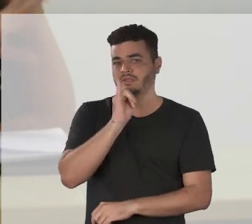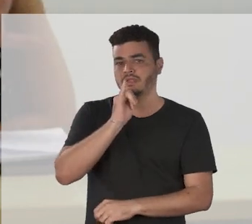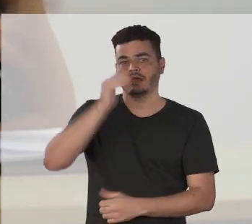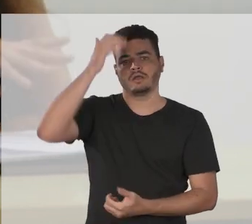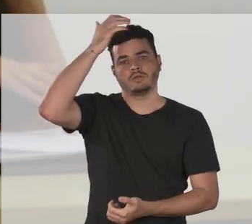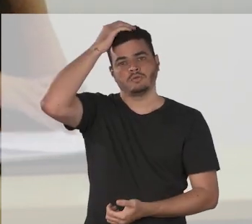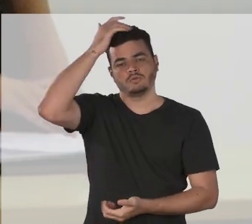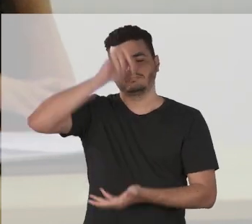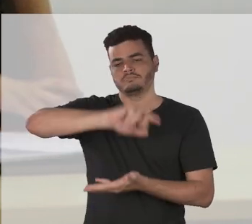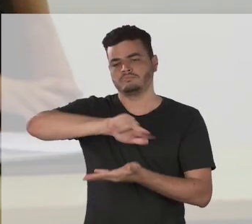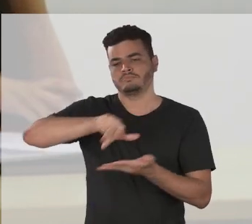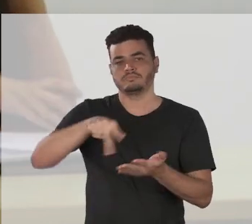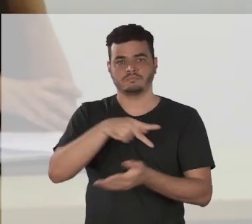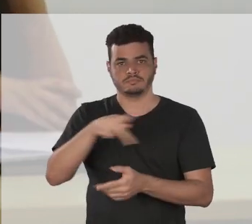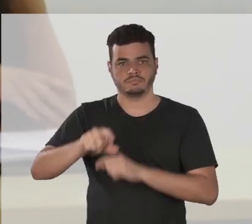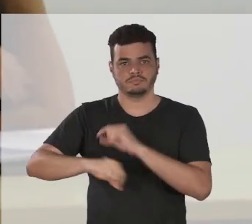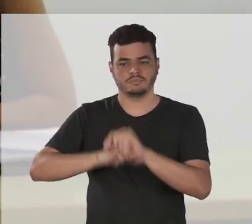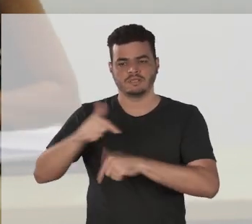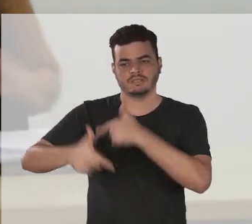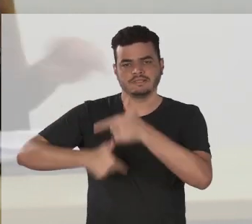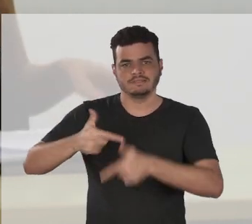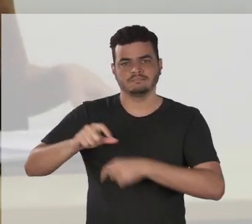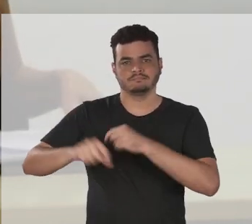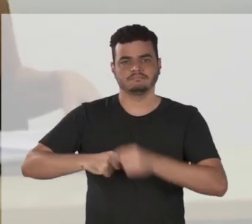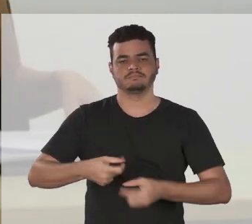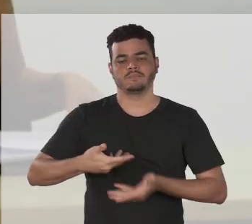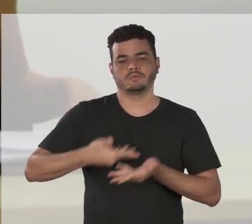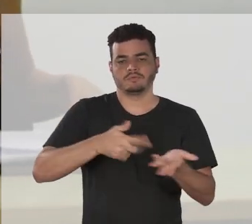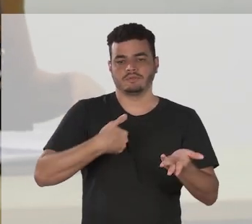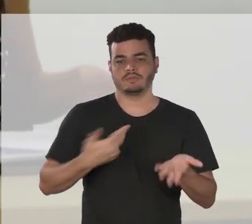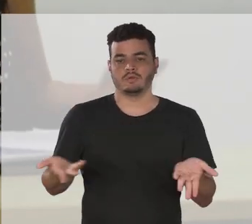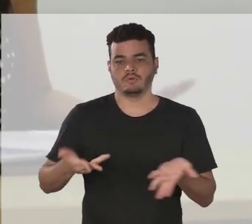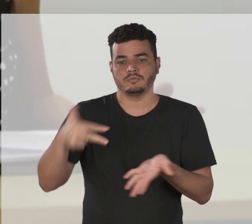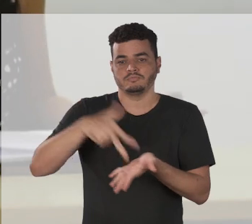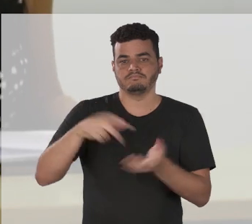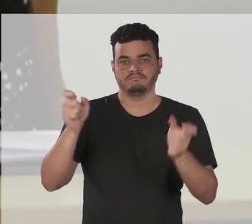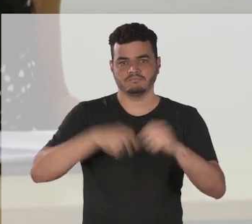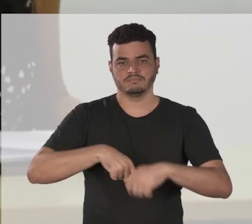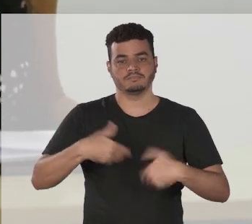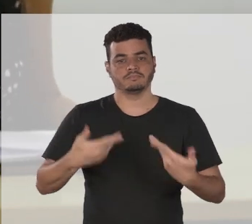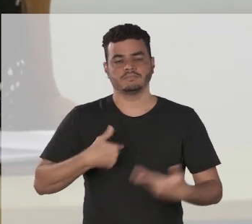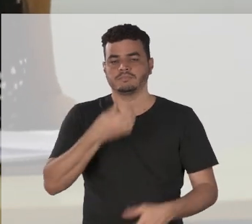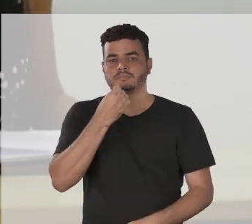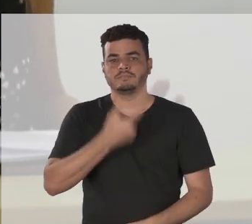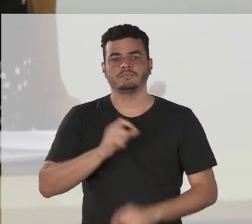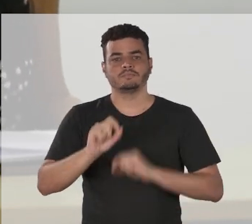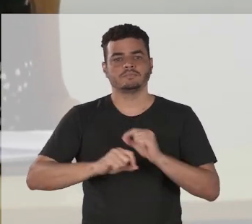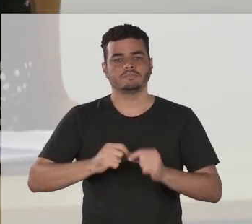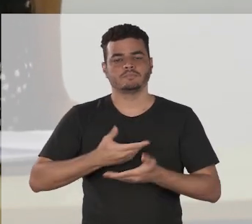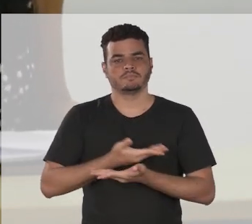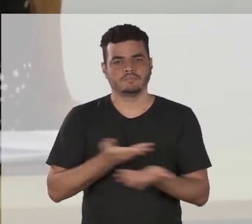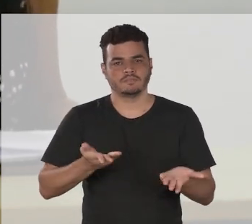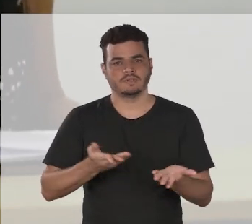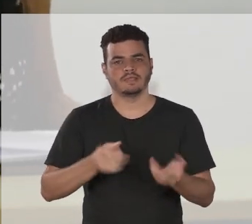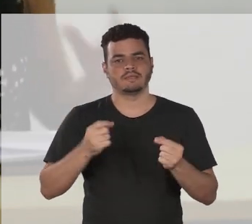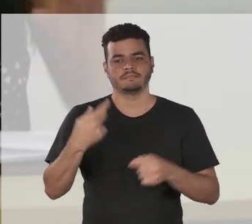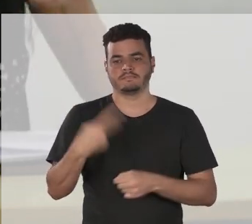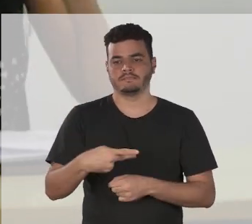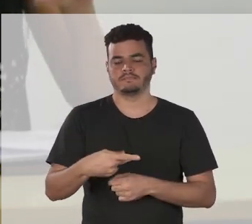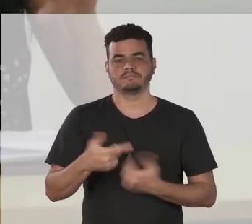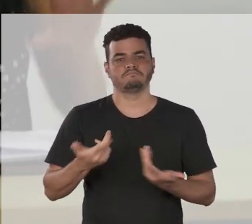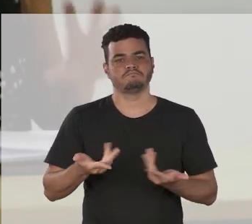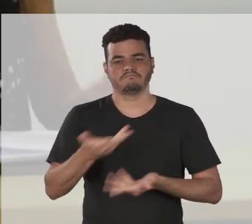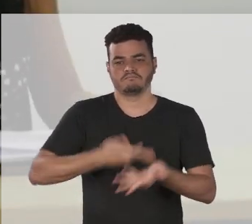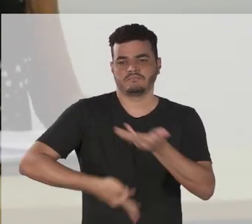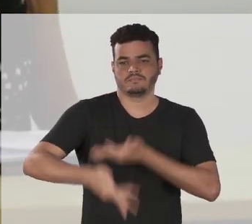Lorena, Joselene, etc. Todos os que estiveram aqui ajudando para que eu pudesse estar aqui. A verdade é que é um prazer compartilhar esse espaço